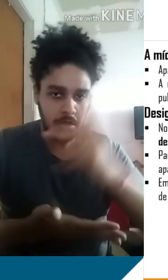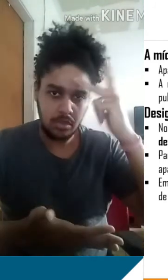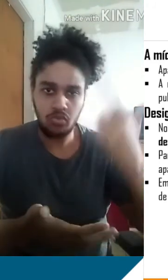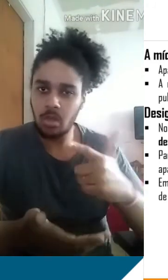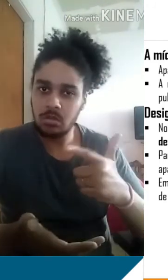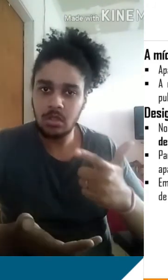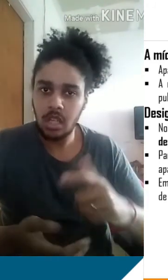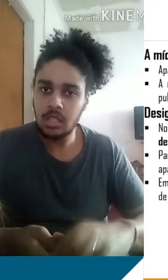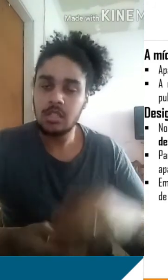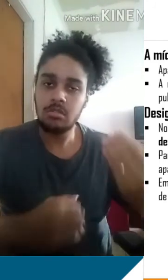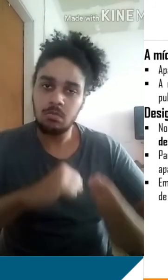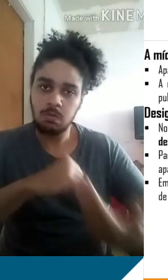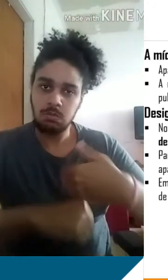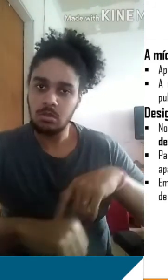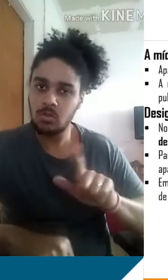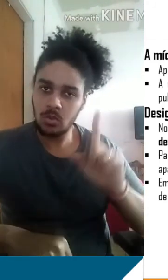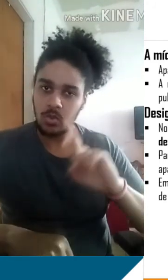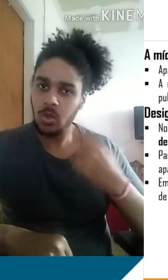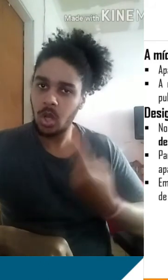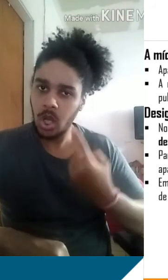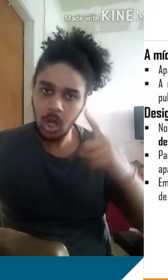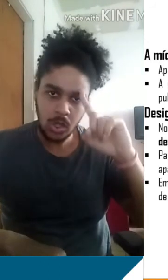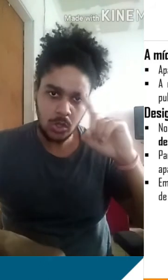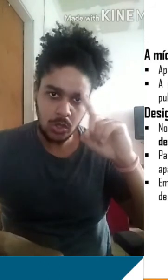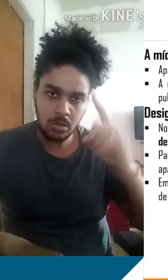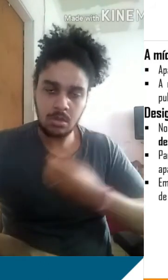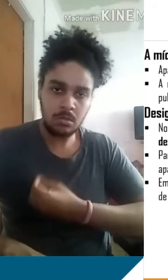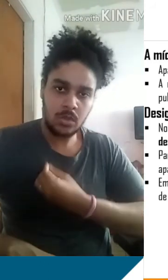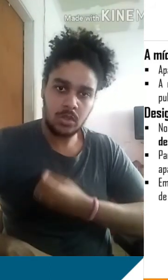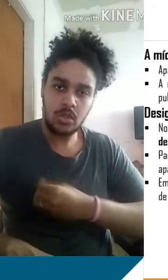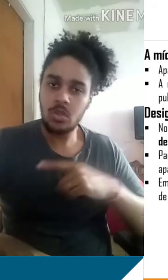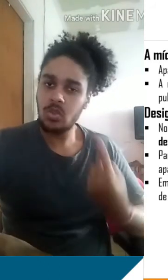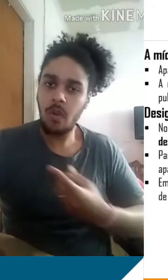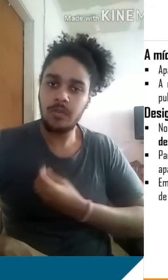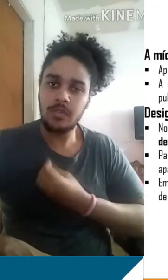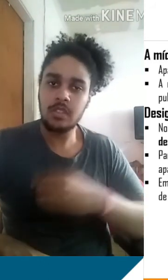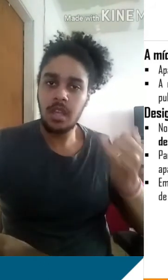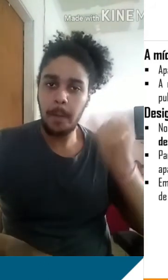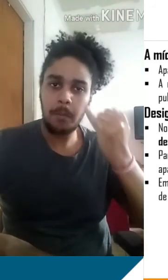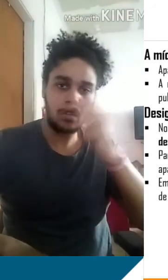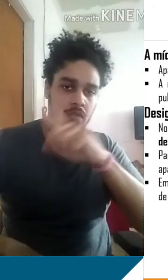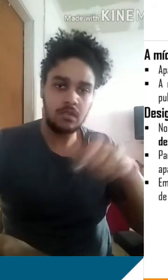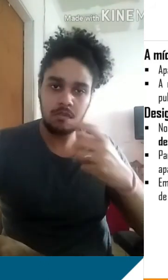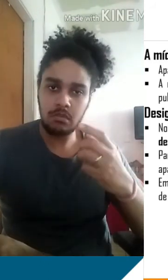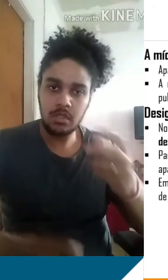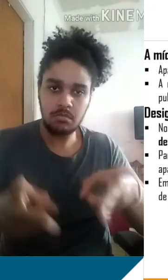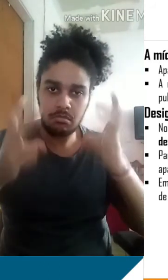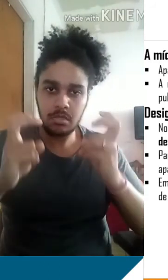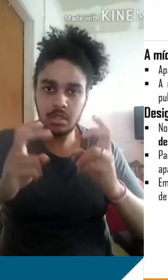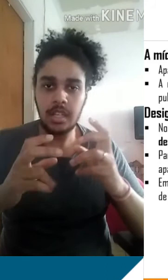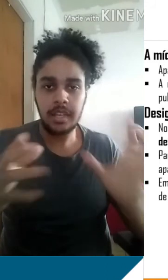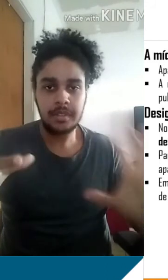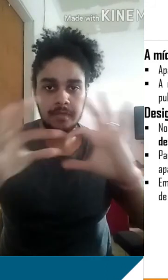é muito importante para você dimensionar qualquer relação que envolva meio técnico, científico, informacional, que de maneira geral pode ser visto como algo